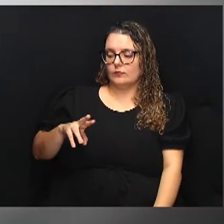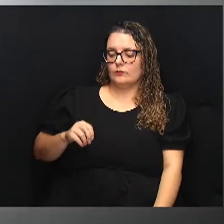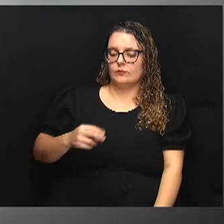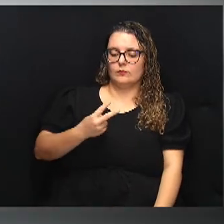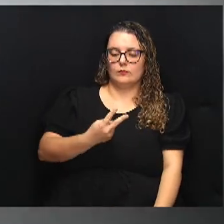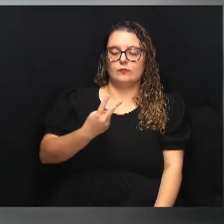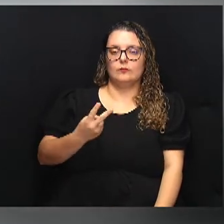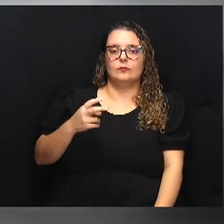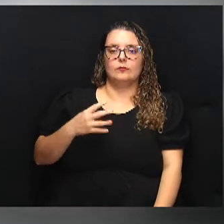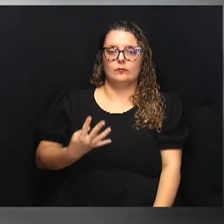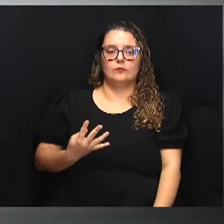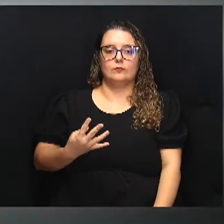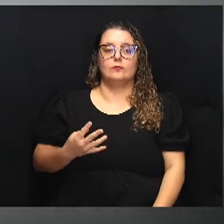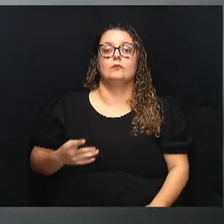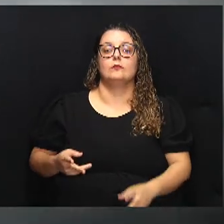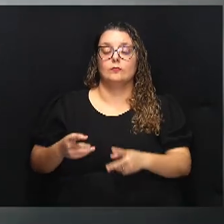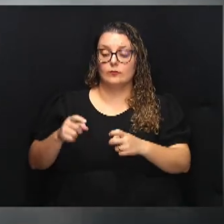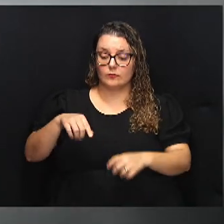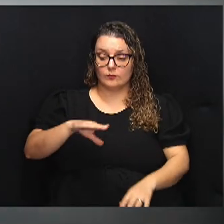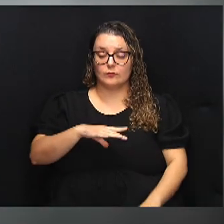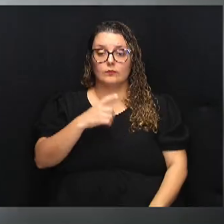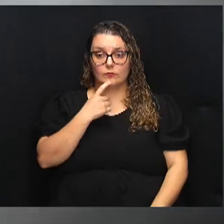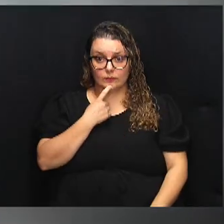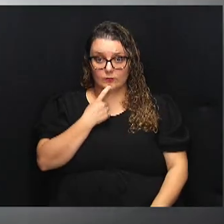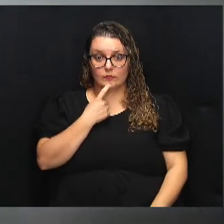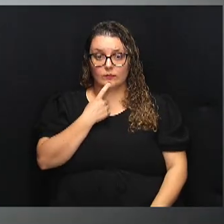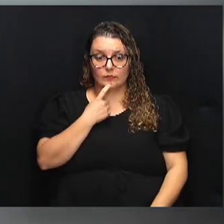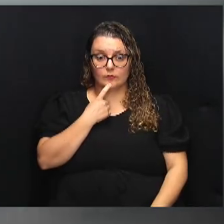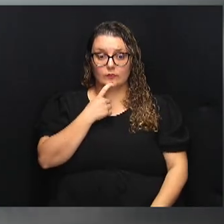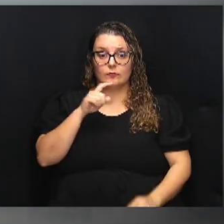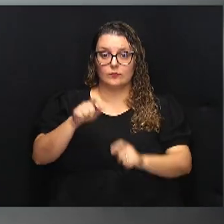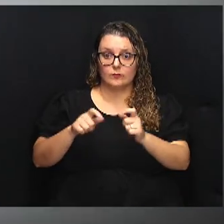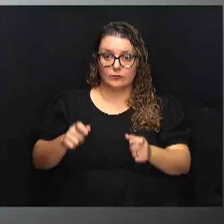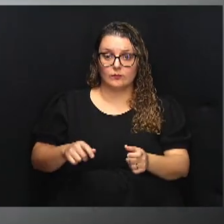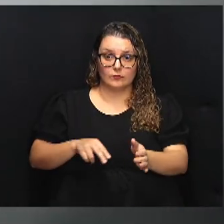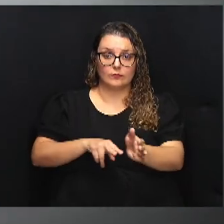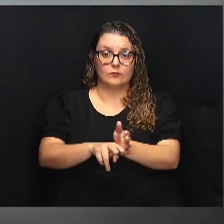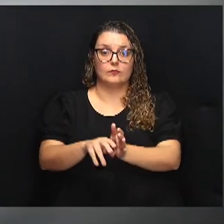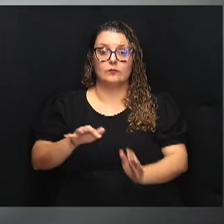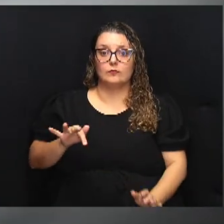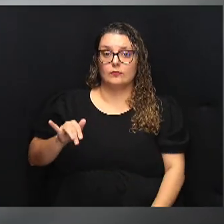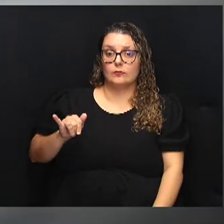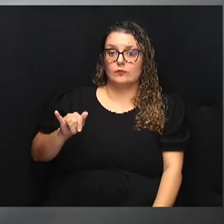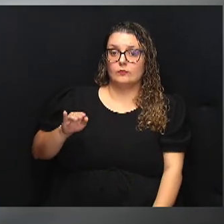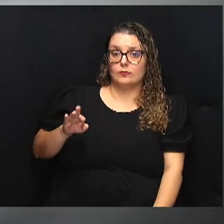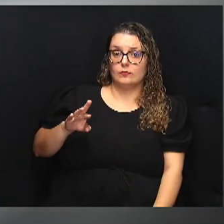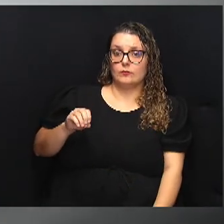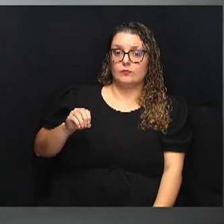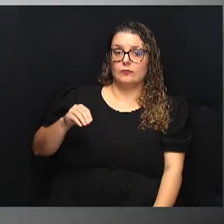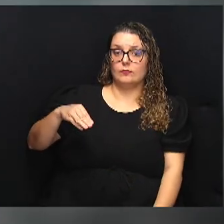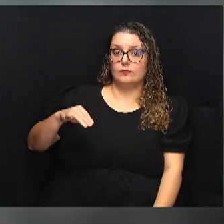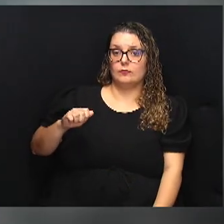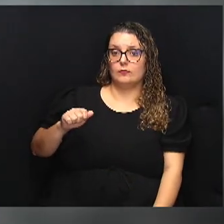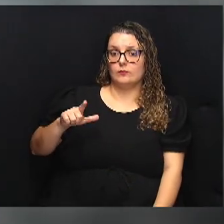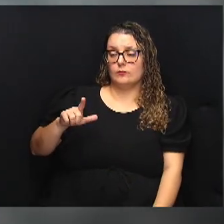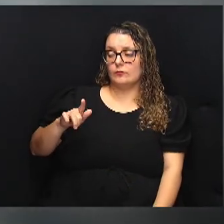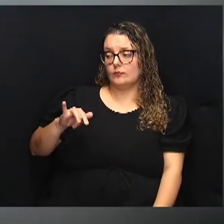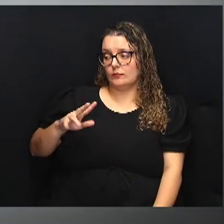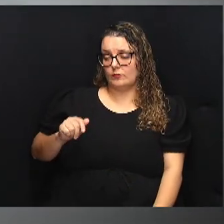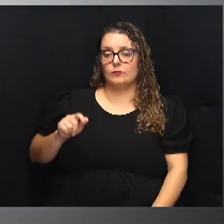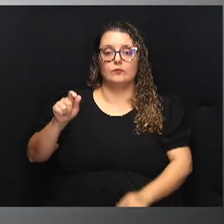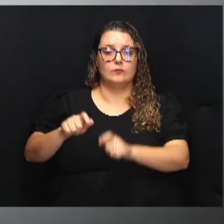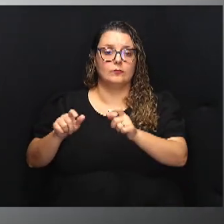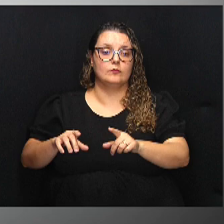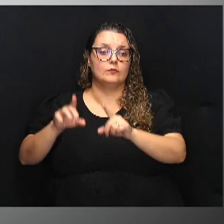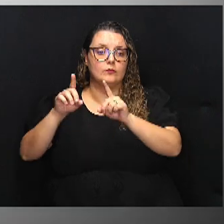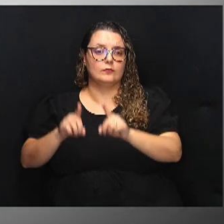que reconhece aqui no município de Campinas as pessoas diagnosticadas com fibromialgia como pessoas com